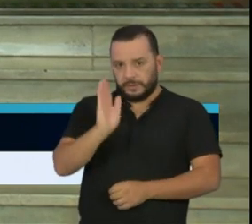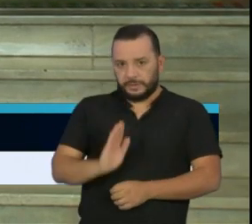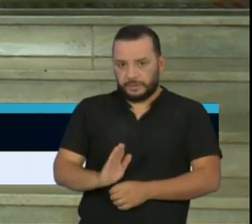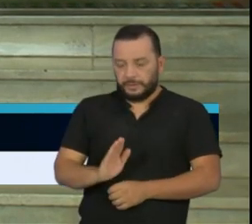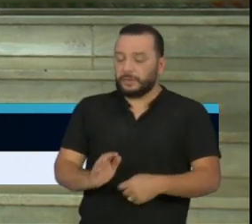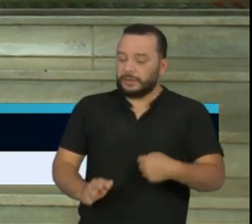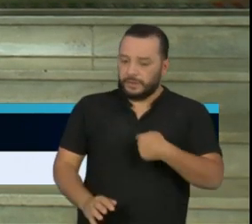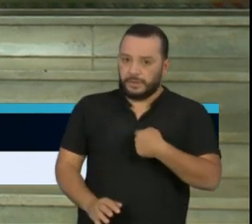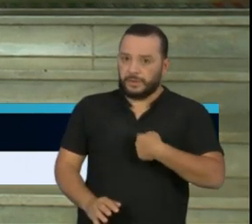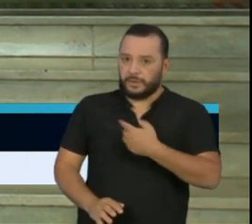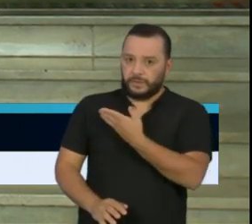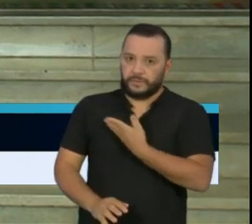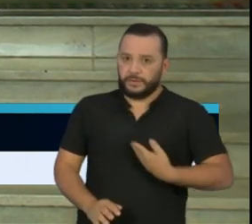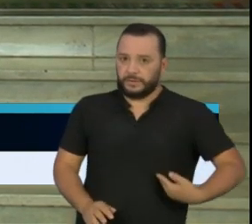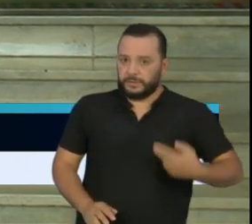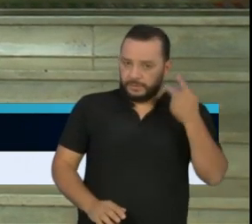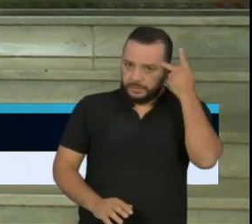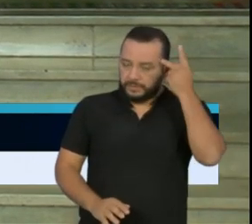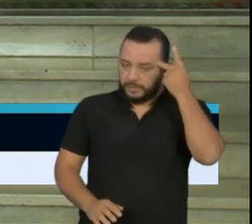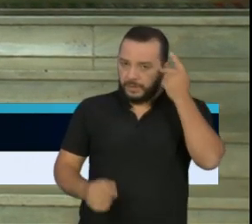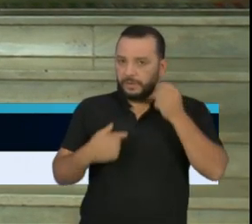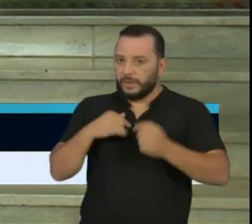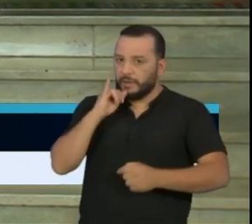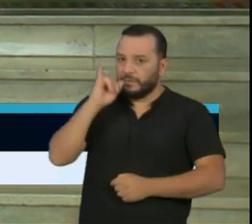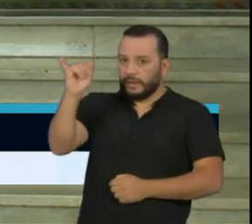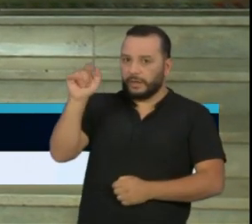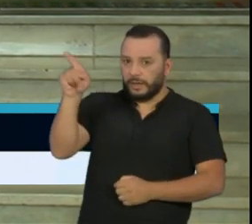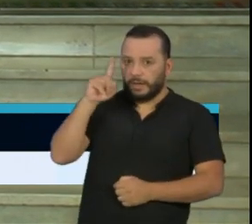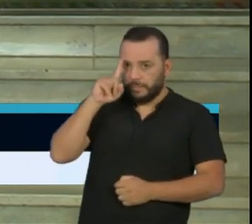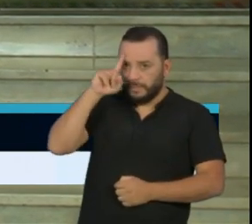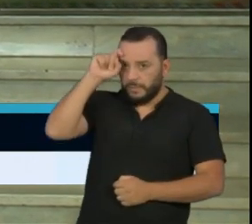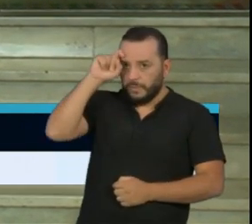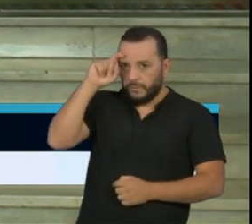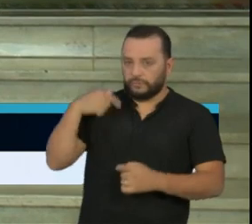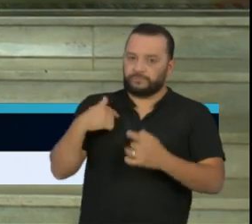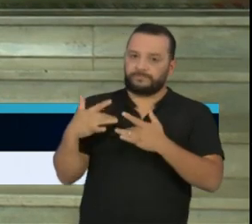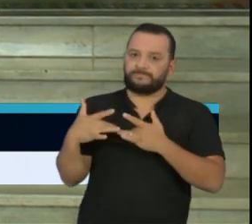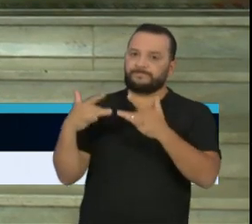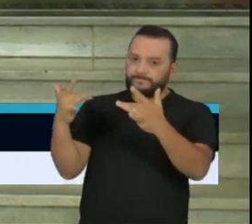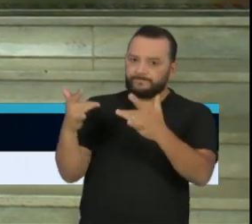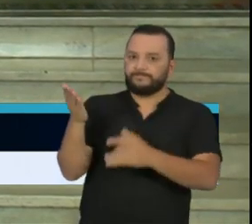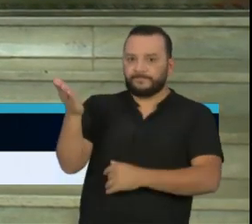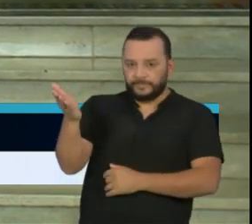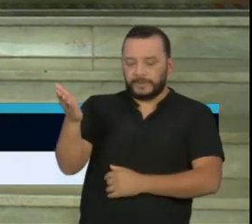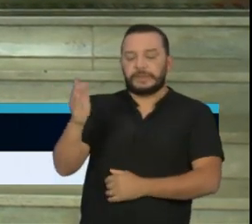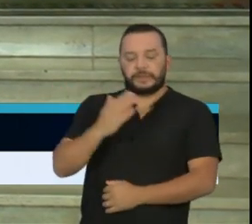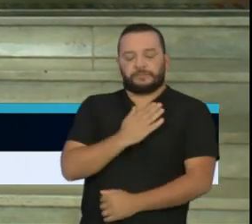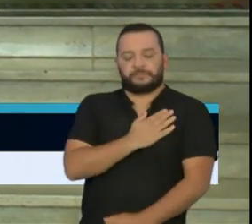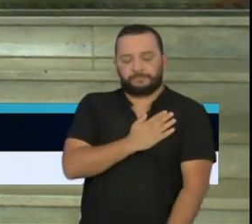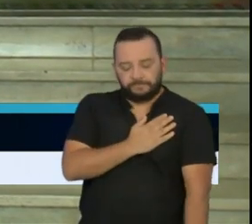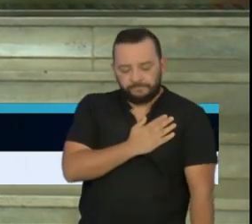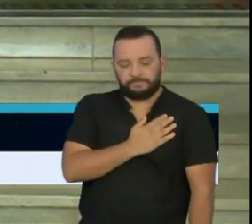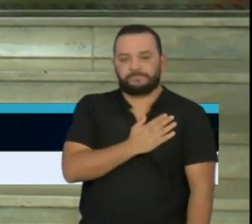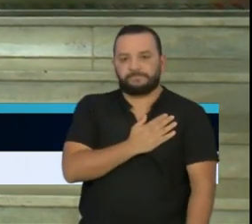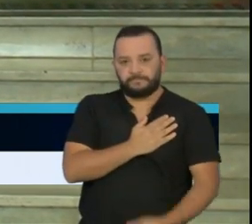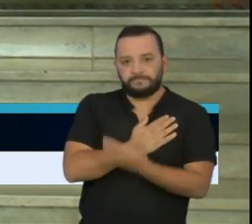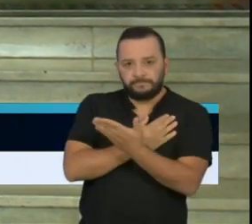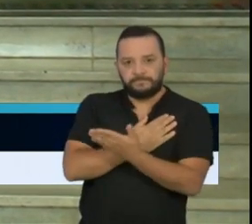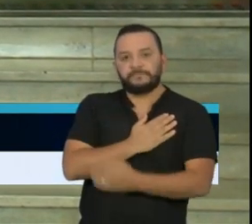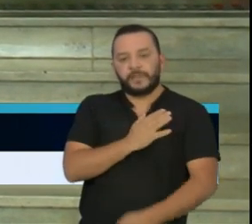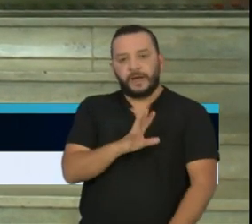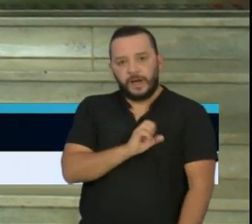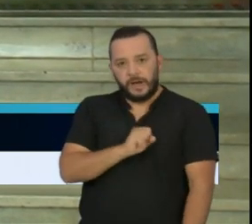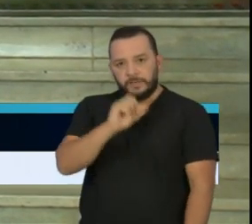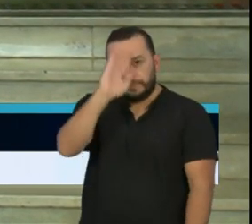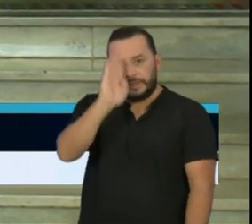Estado de São Paulo, quero dirigir a Sérgio Moro a minha solidariedade a este patriota, homem com